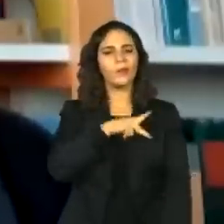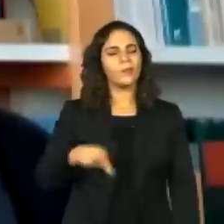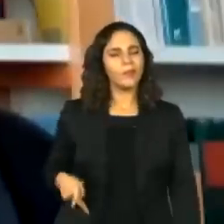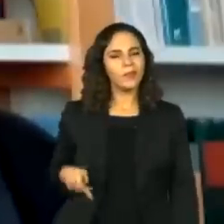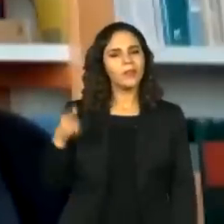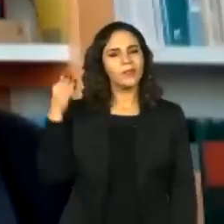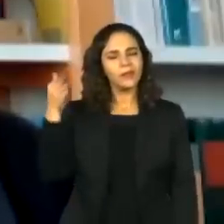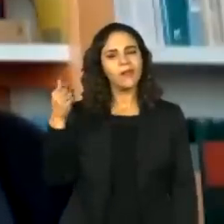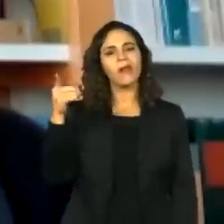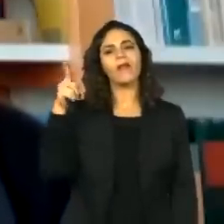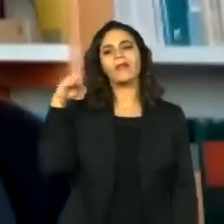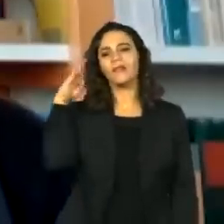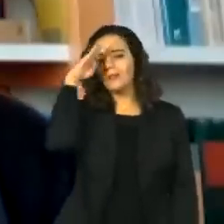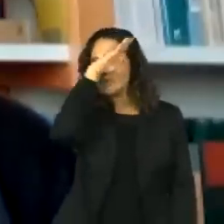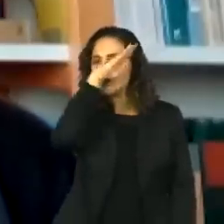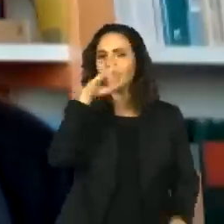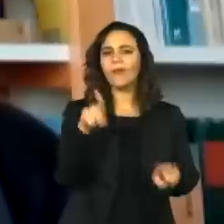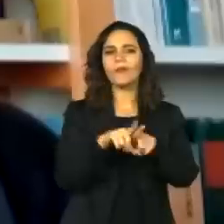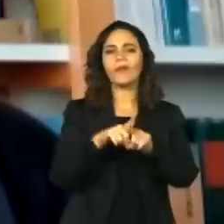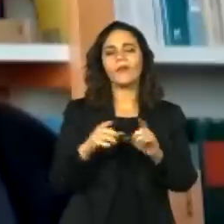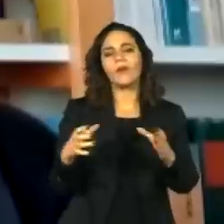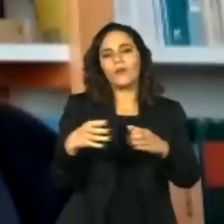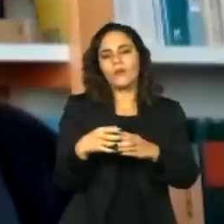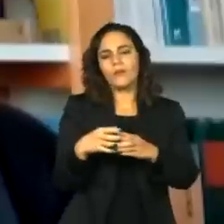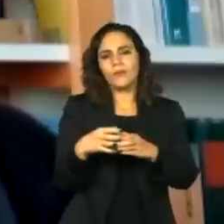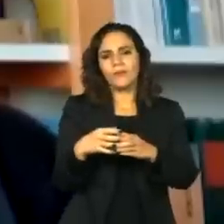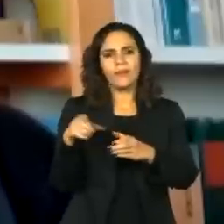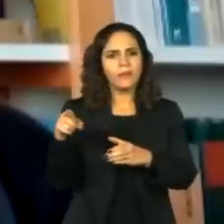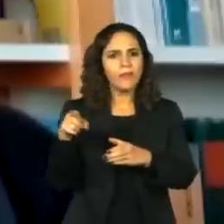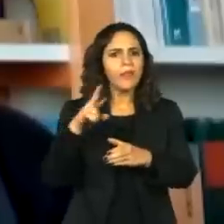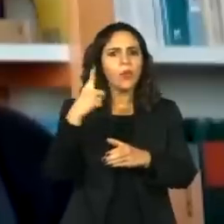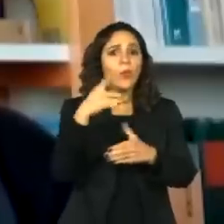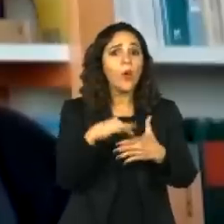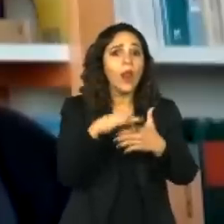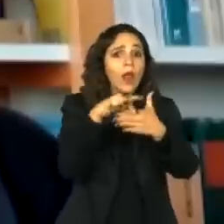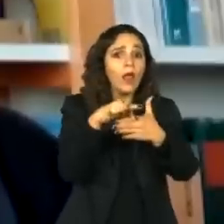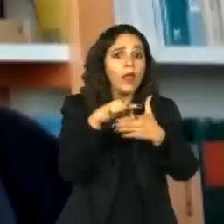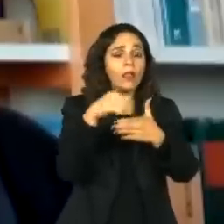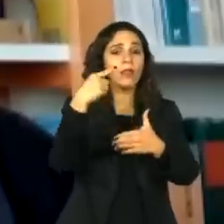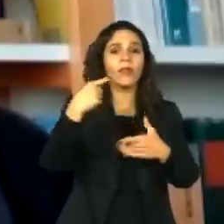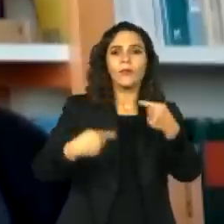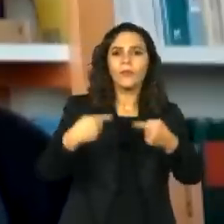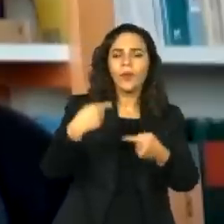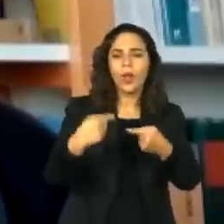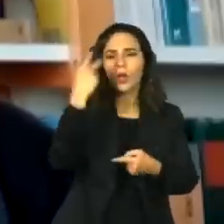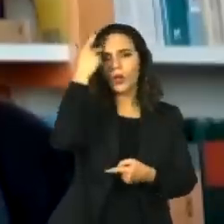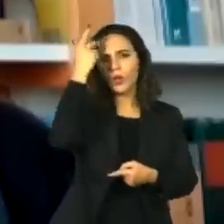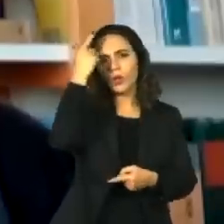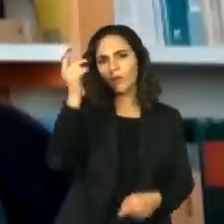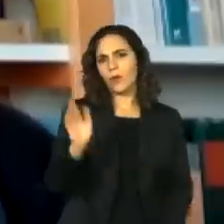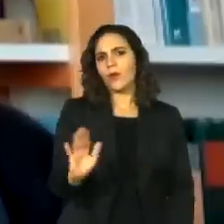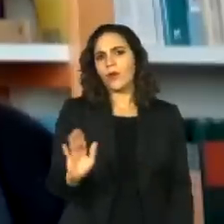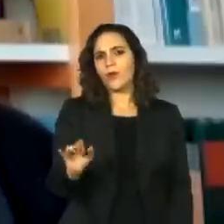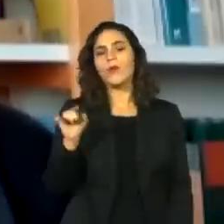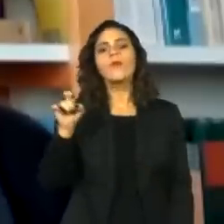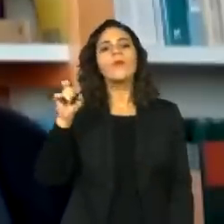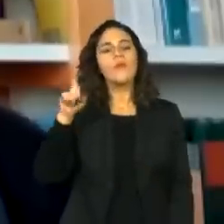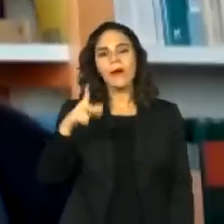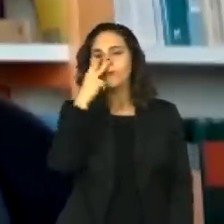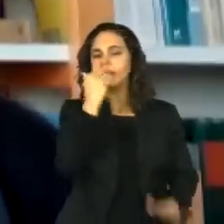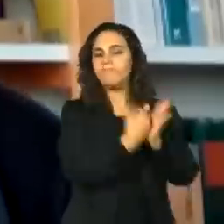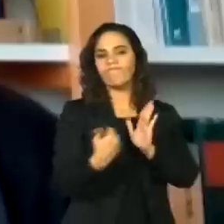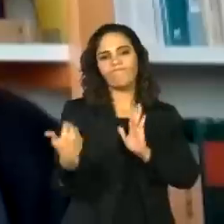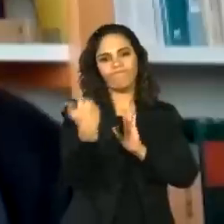e do movimento que ele lidera. A gente não está lidando com um líder político e com um movimento político normais, estamos falando de